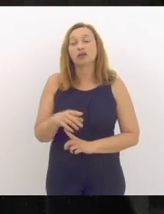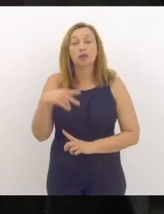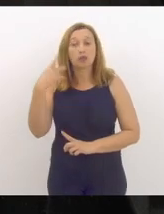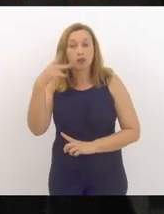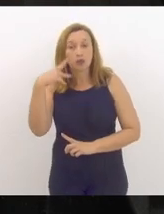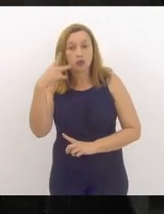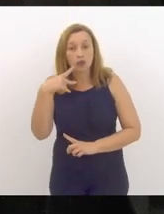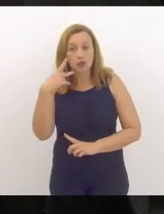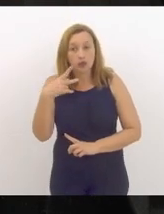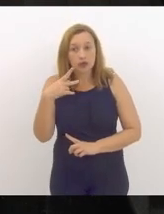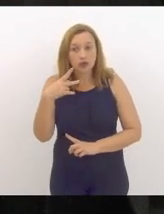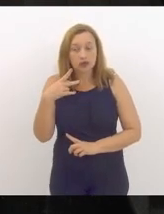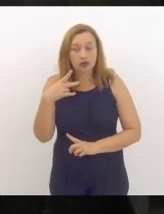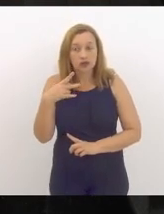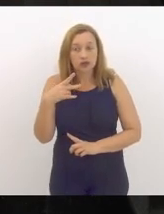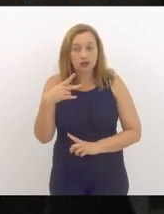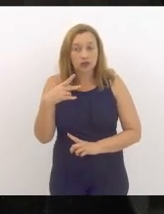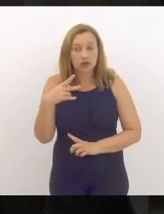política de